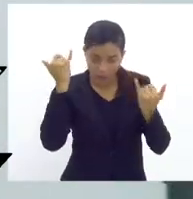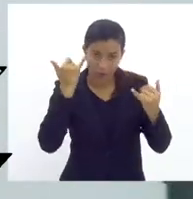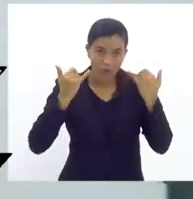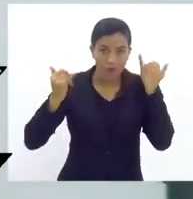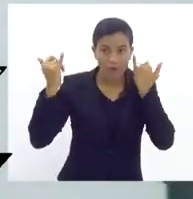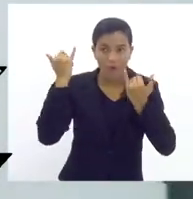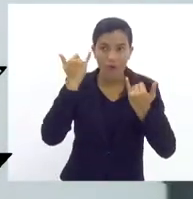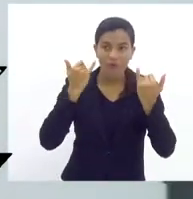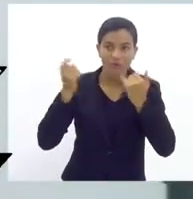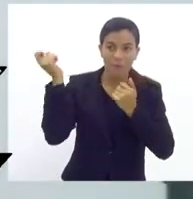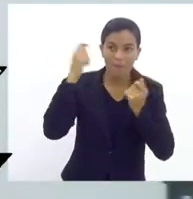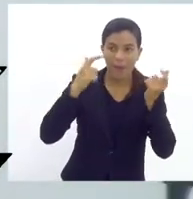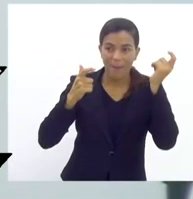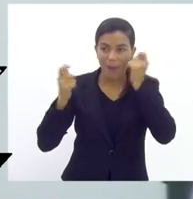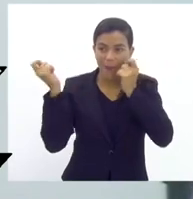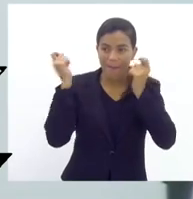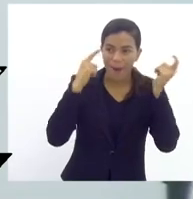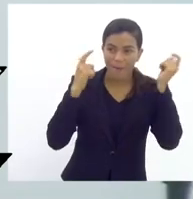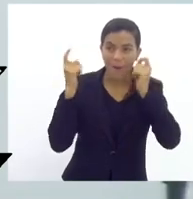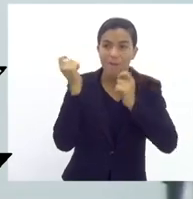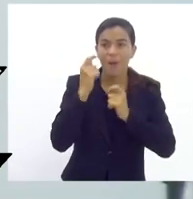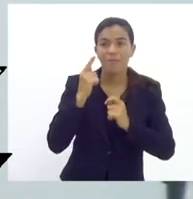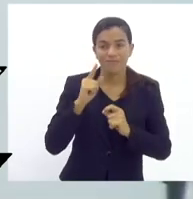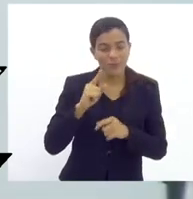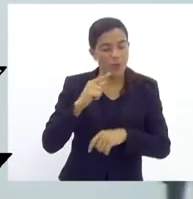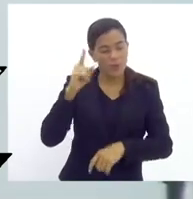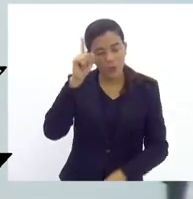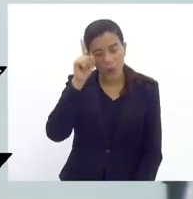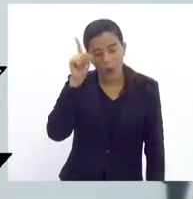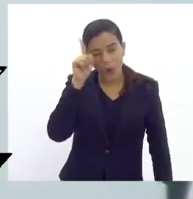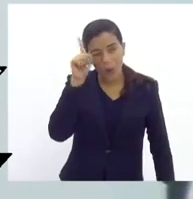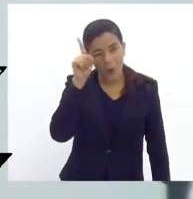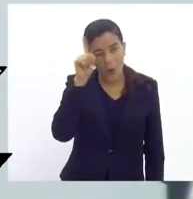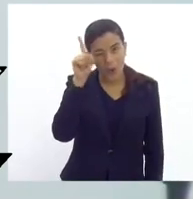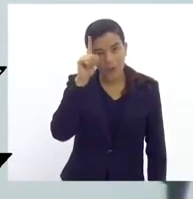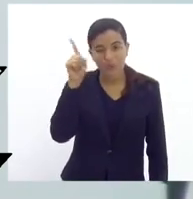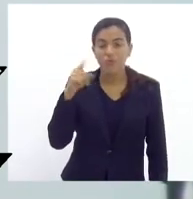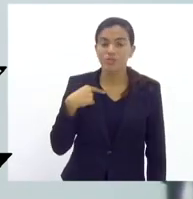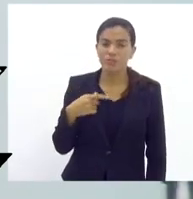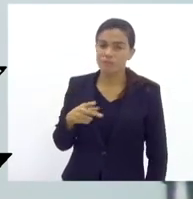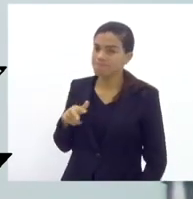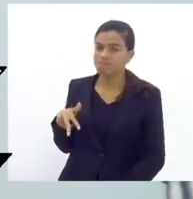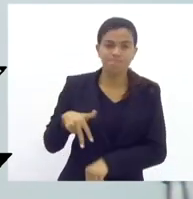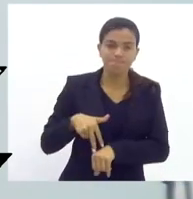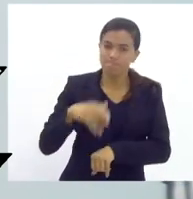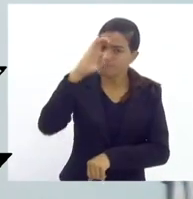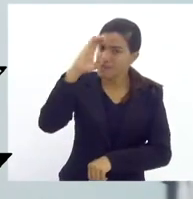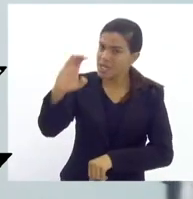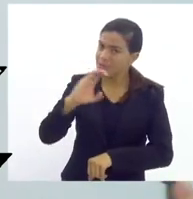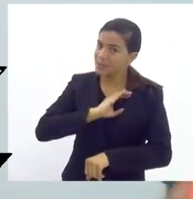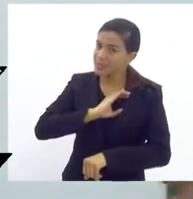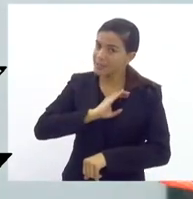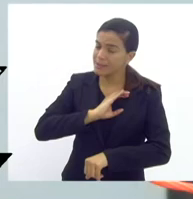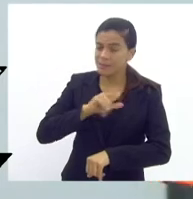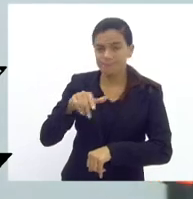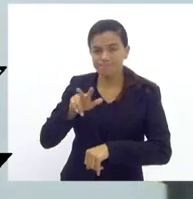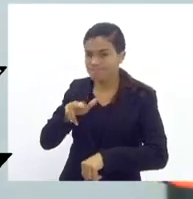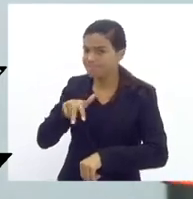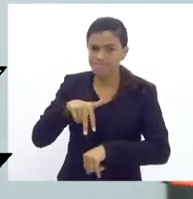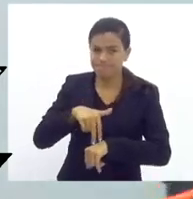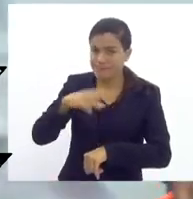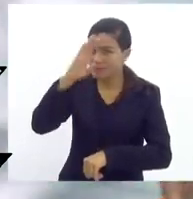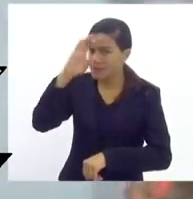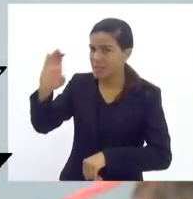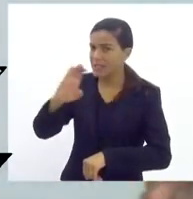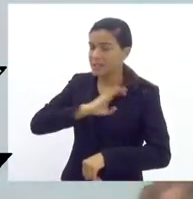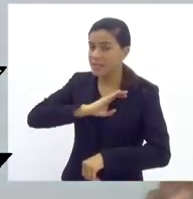corredores Então a gente tem que se colocar todo dia para pedir respeito para te dizer que eu existo porque